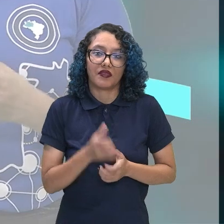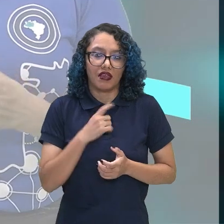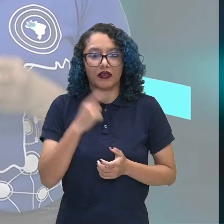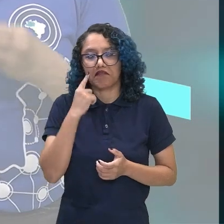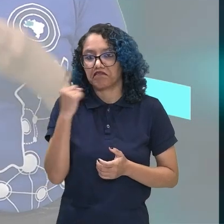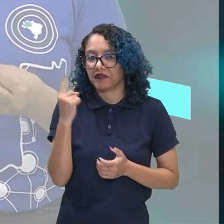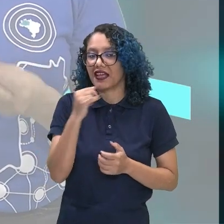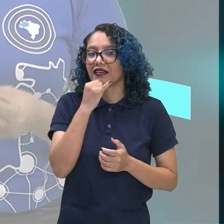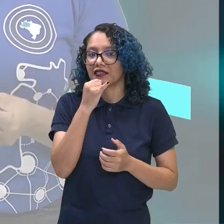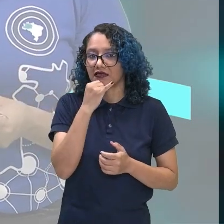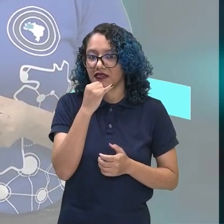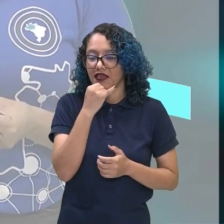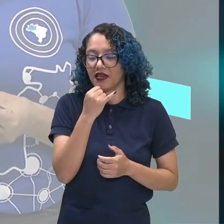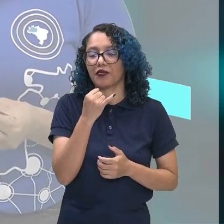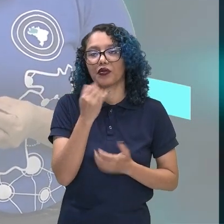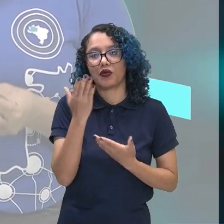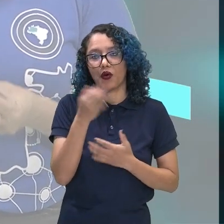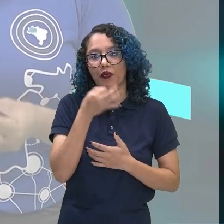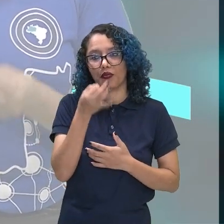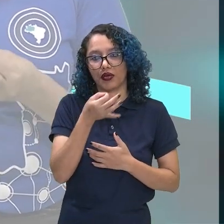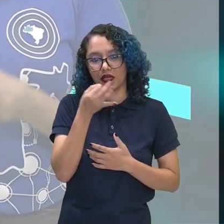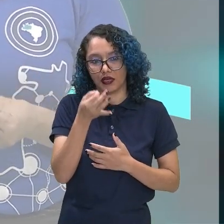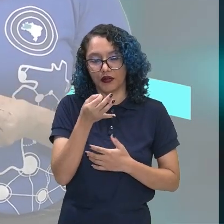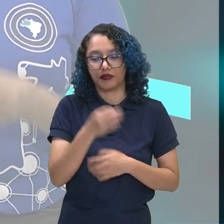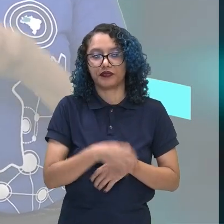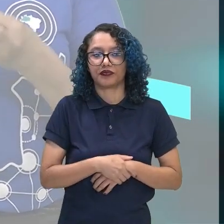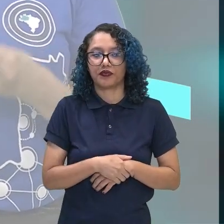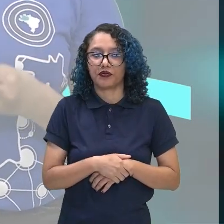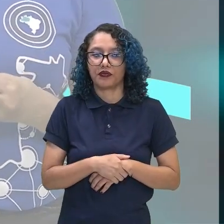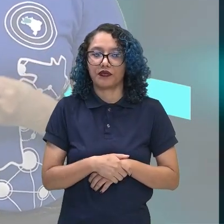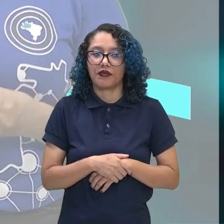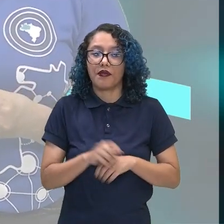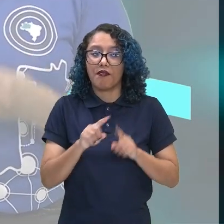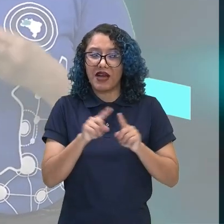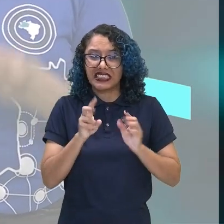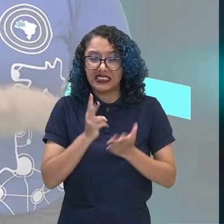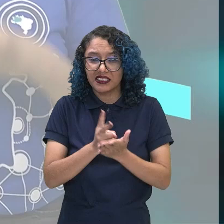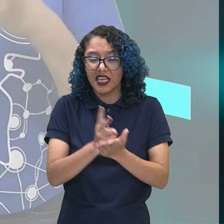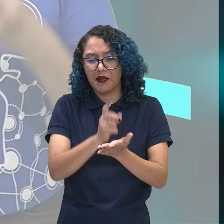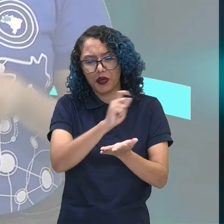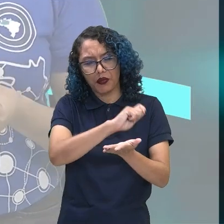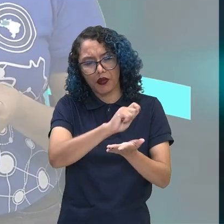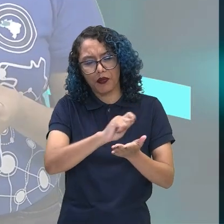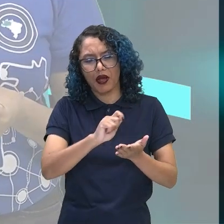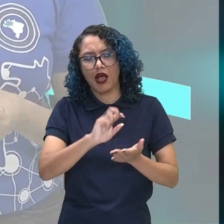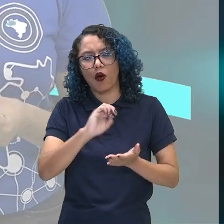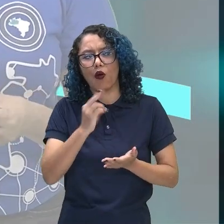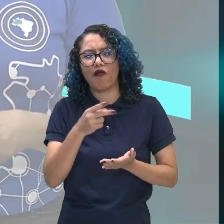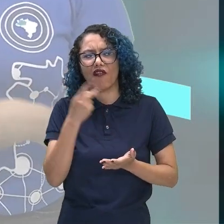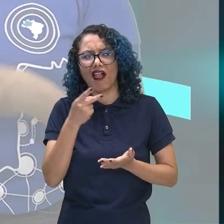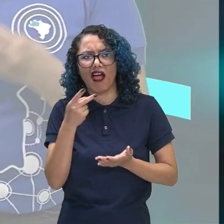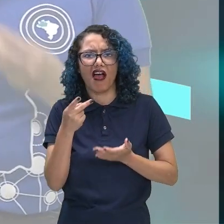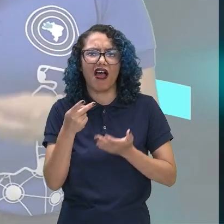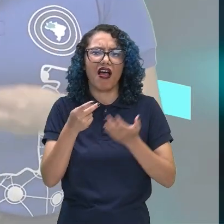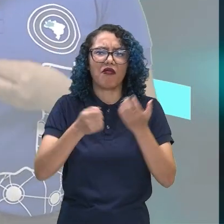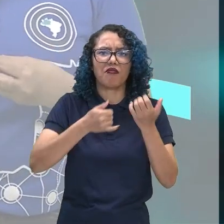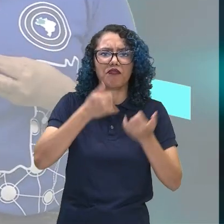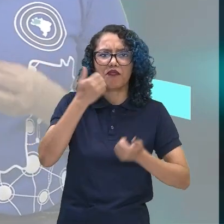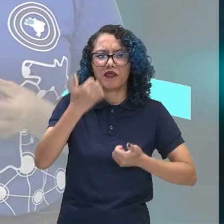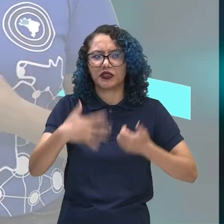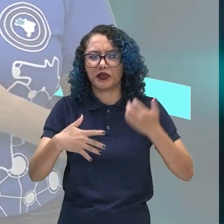e também de escutar eu falando, que nem sempre é preciso escrever ou falar, né?